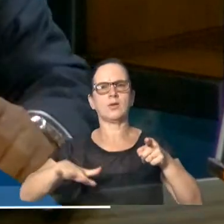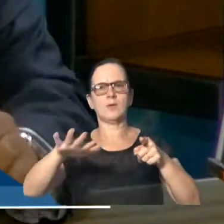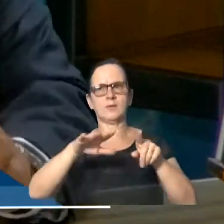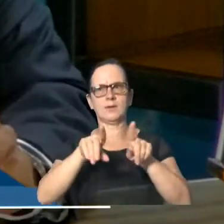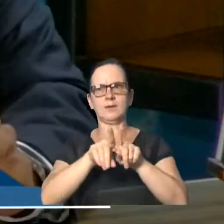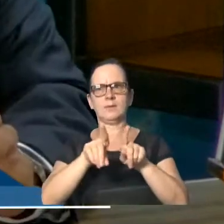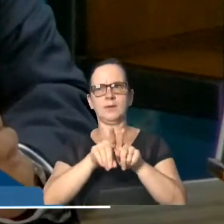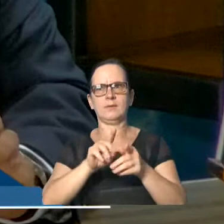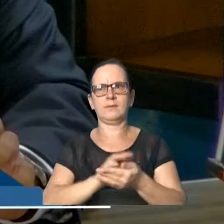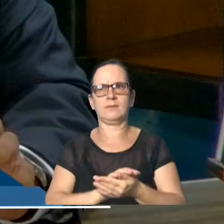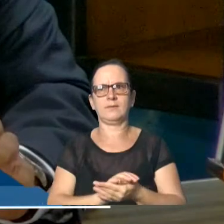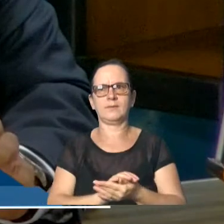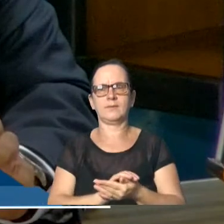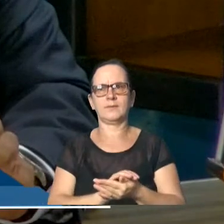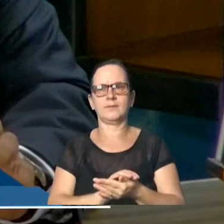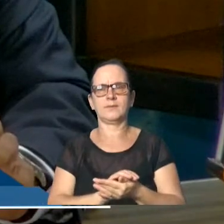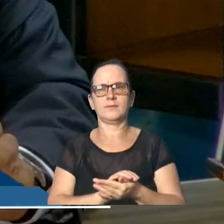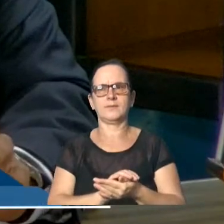Esse programa